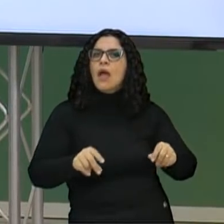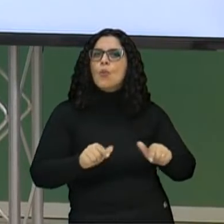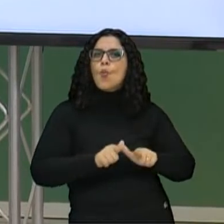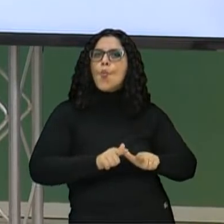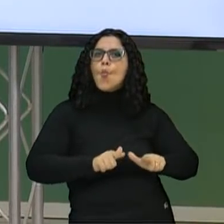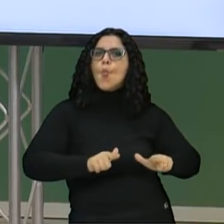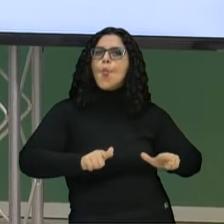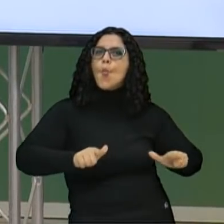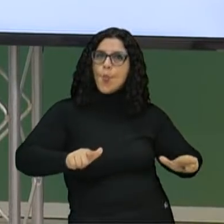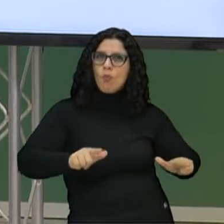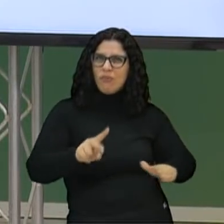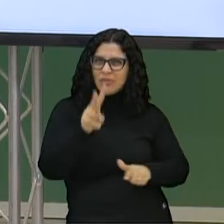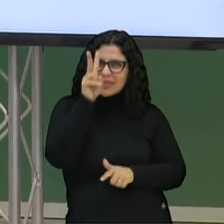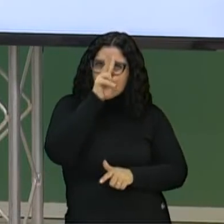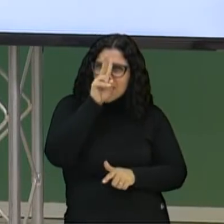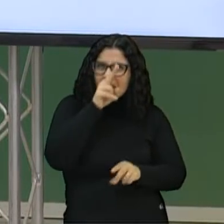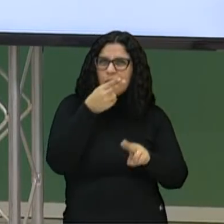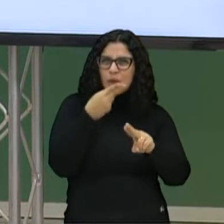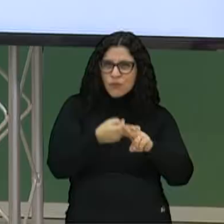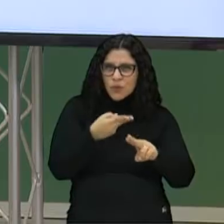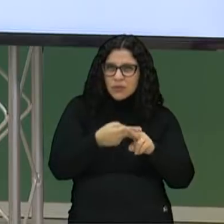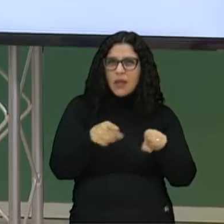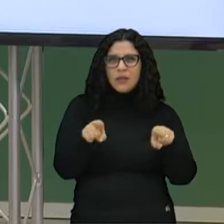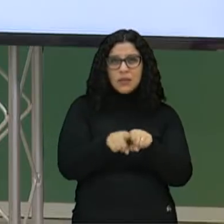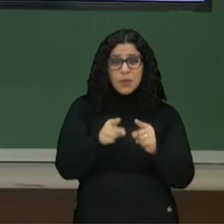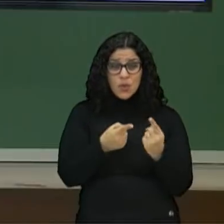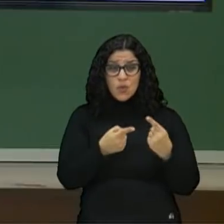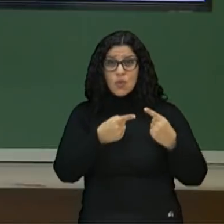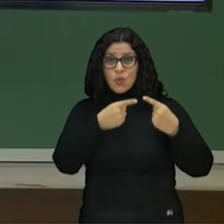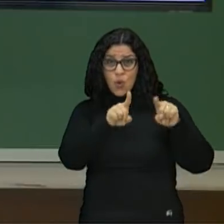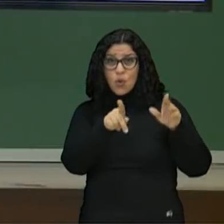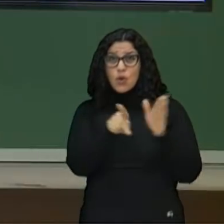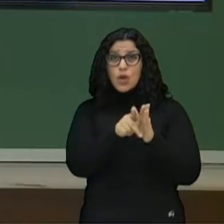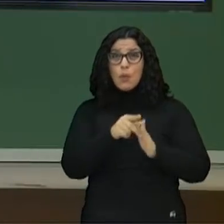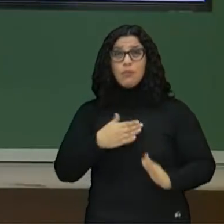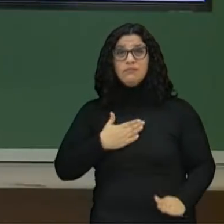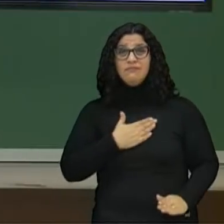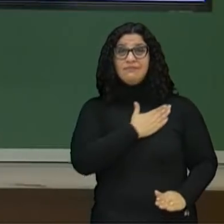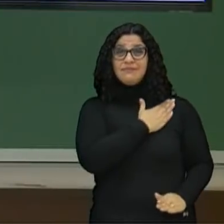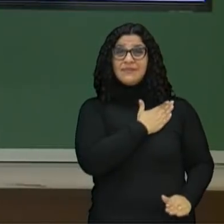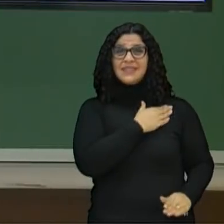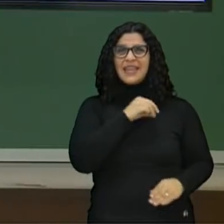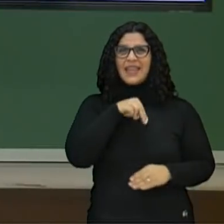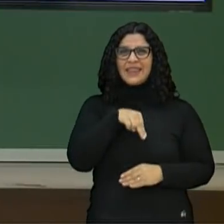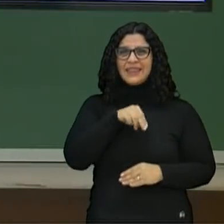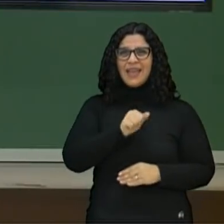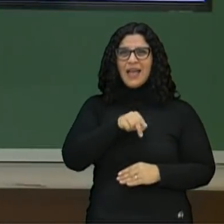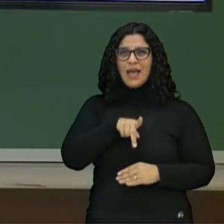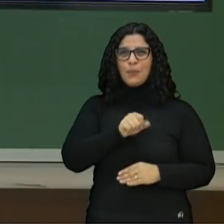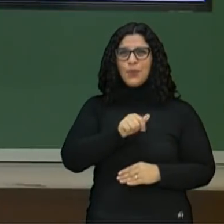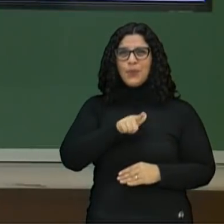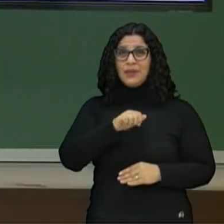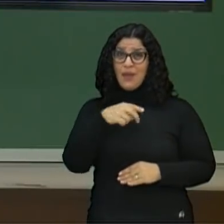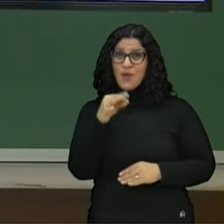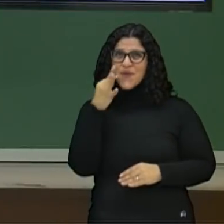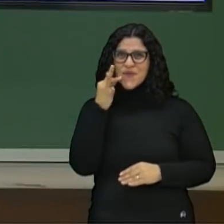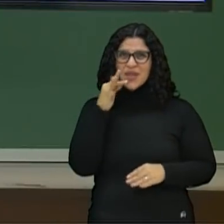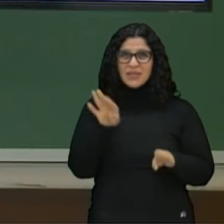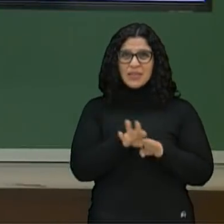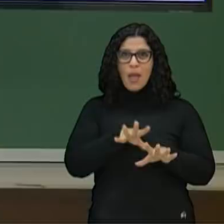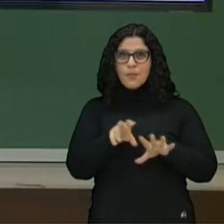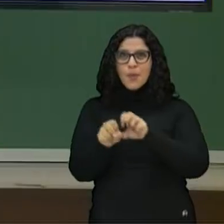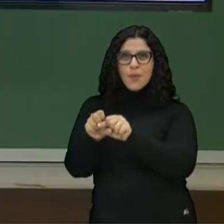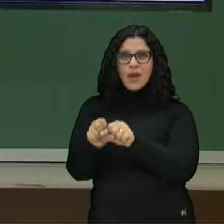arrasada. Lembra que isso foi usado contra o Napoleão também, quando o Napoleão da França